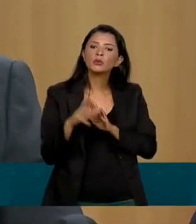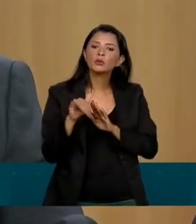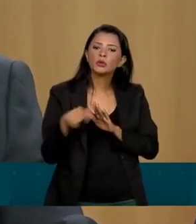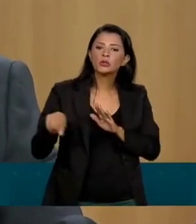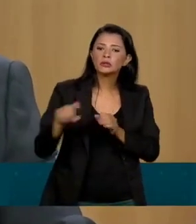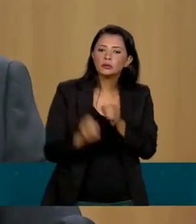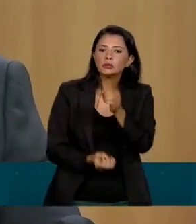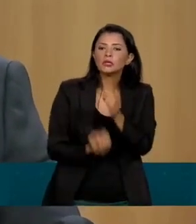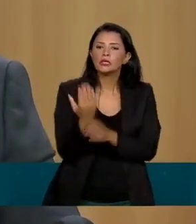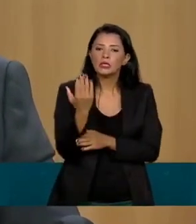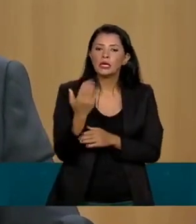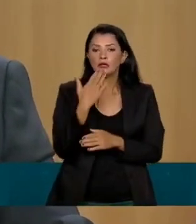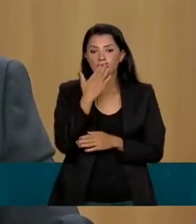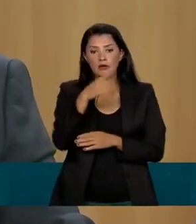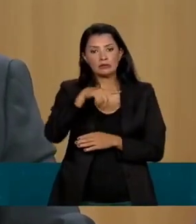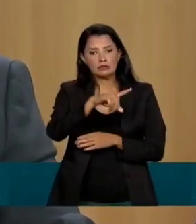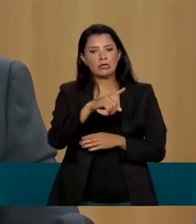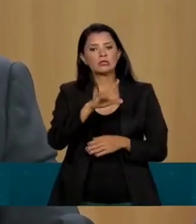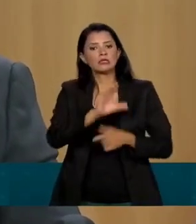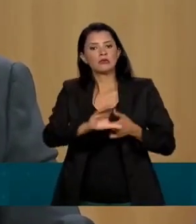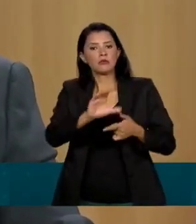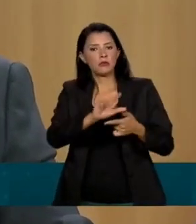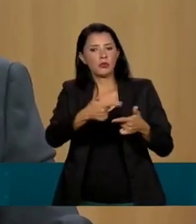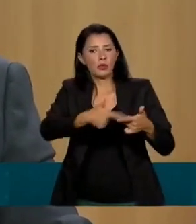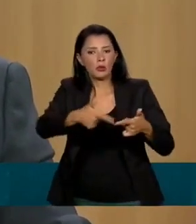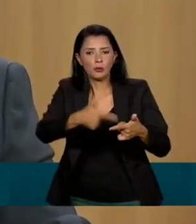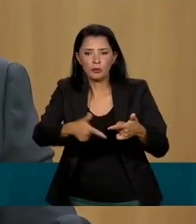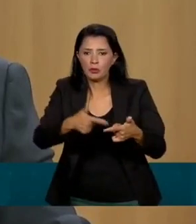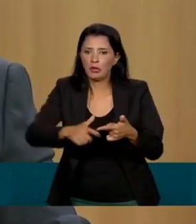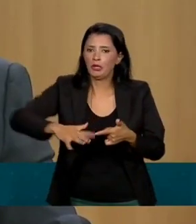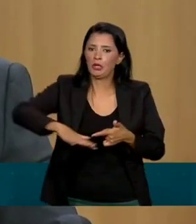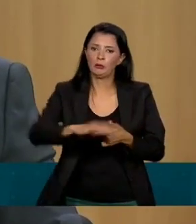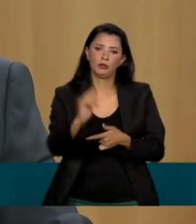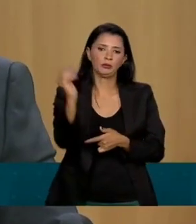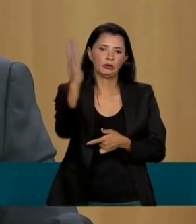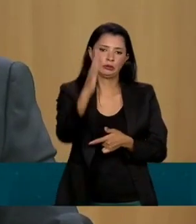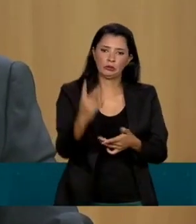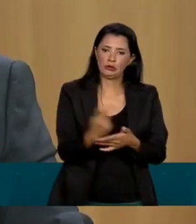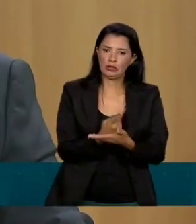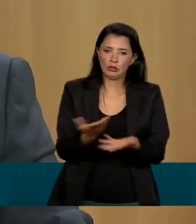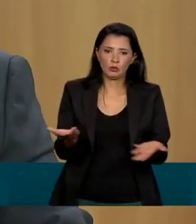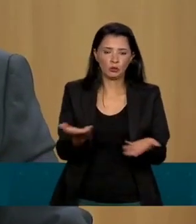editando em face dessa situação de crise vivenciada no território nacional.